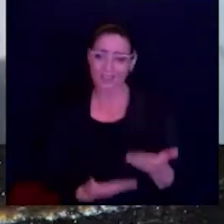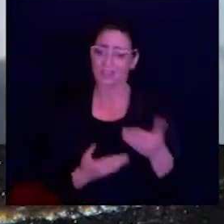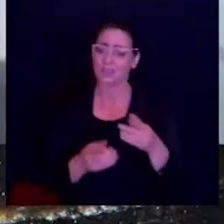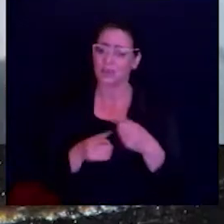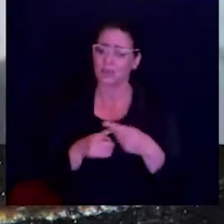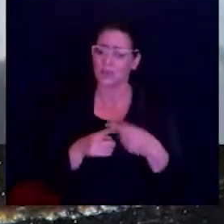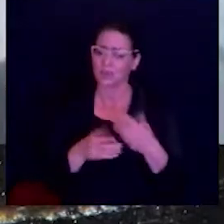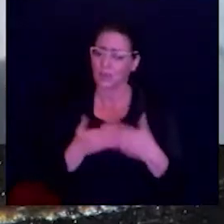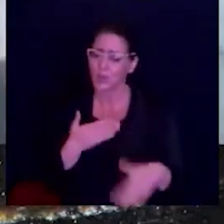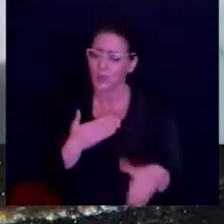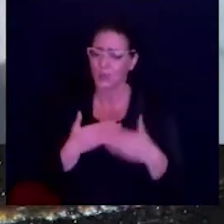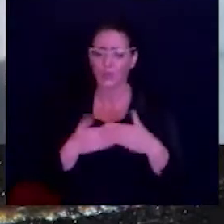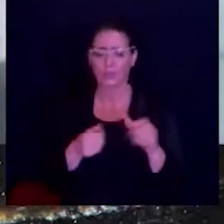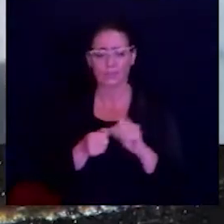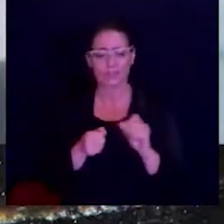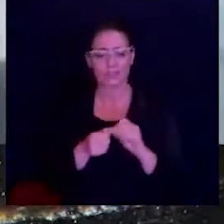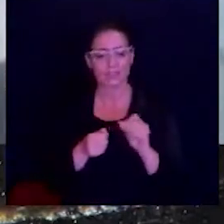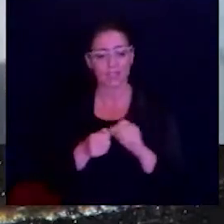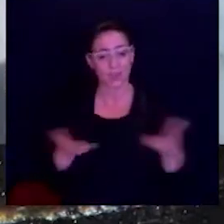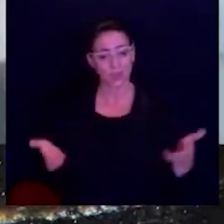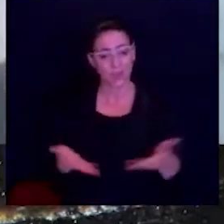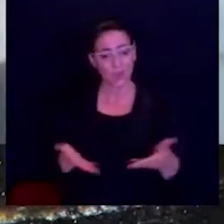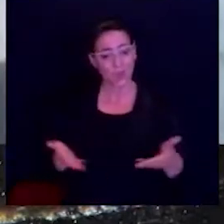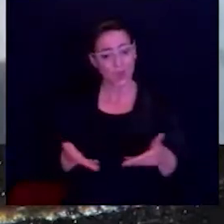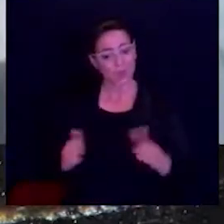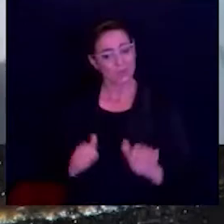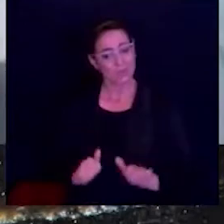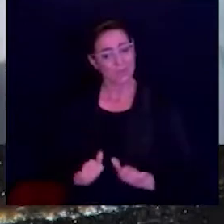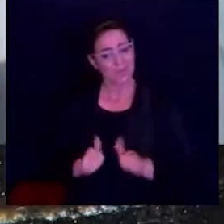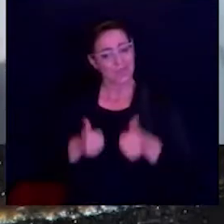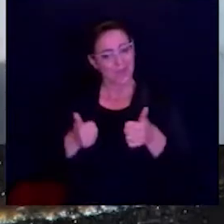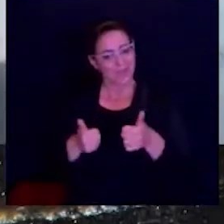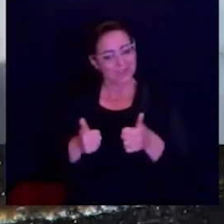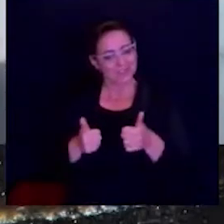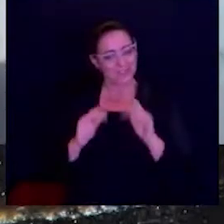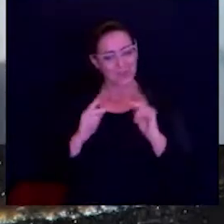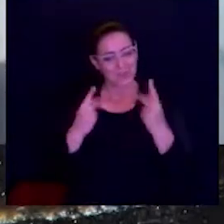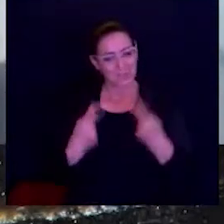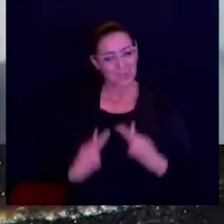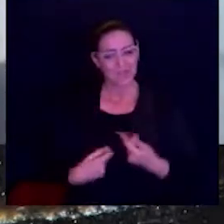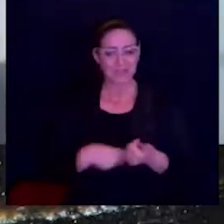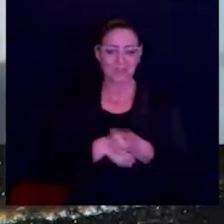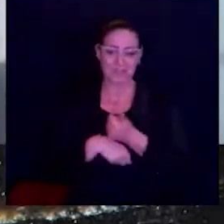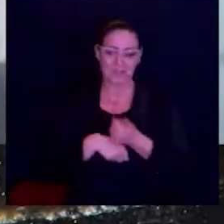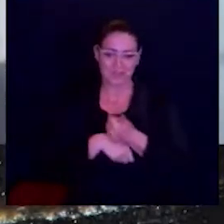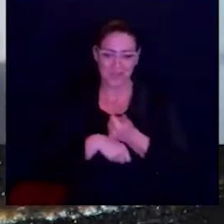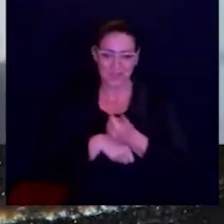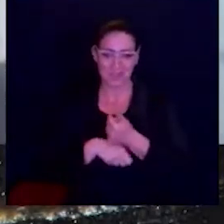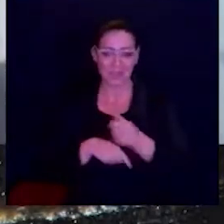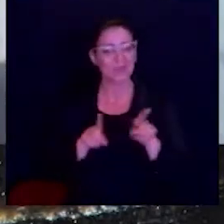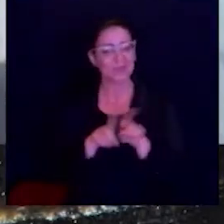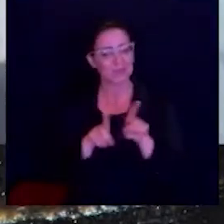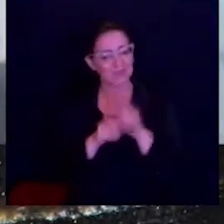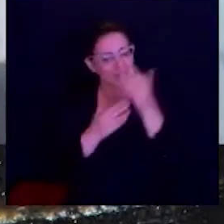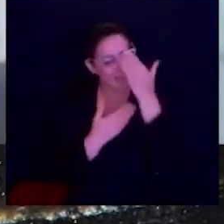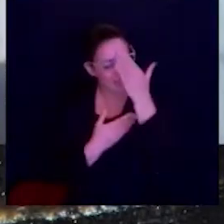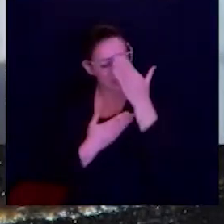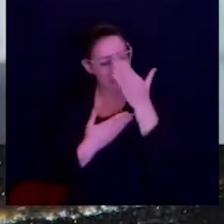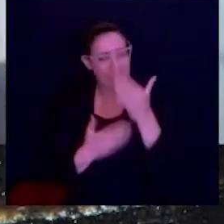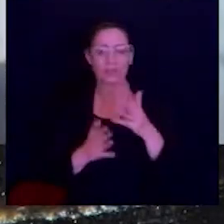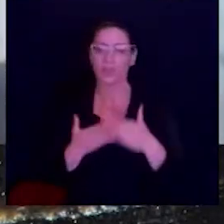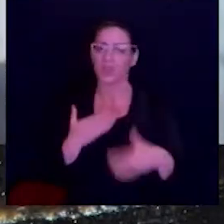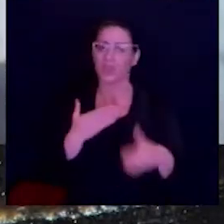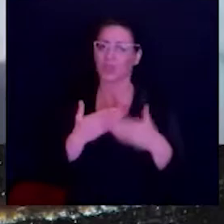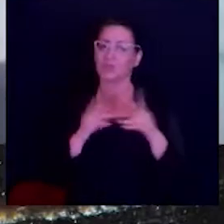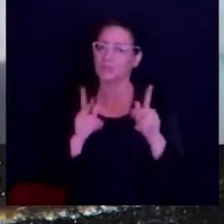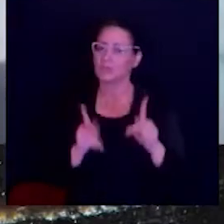que fizeram. Graças a vocês, estamos saindo daqui melhores pessoas e profissionais. Também agradecemos pelas pessoas que caminharam ao